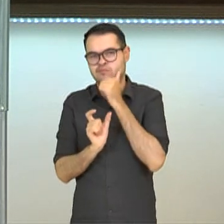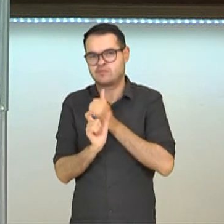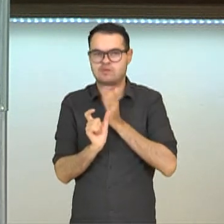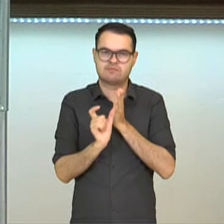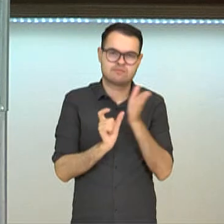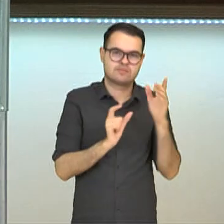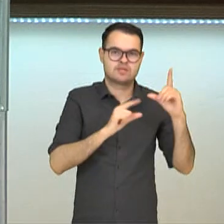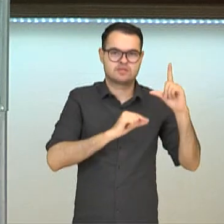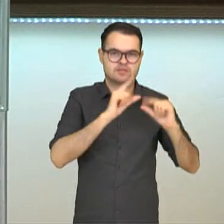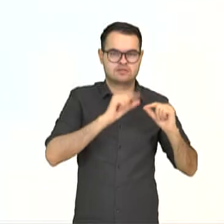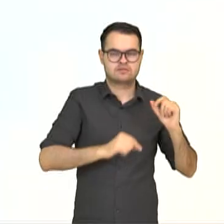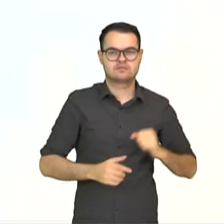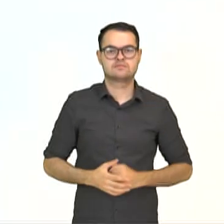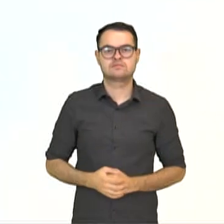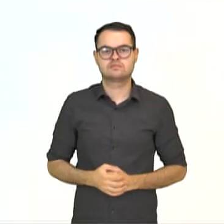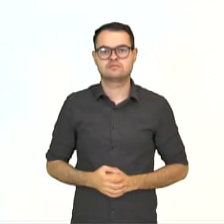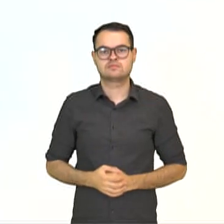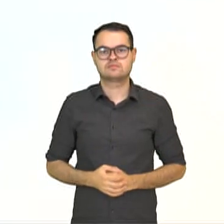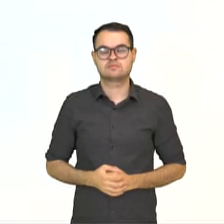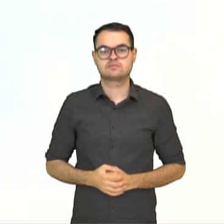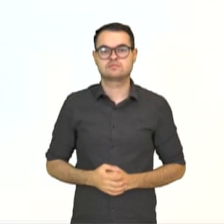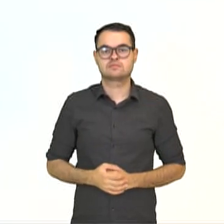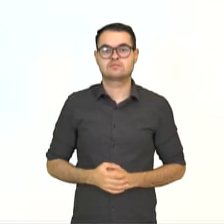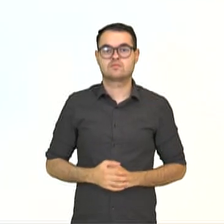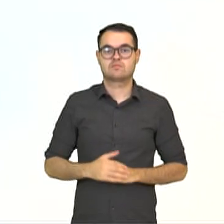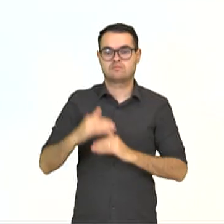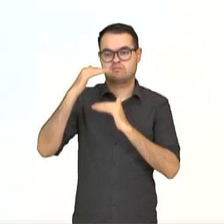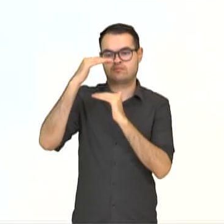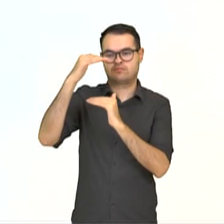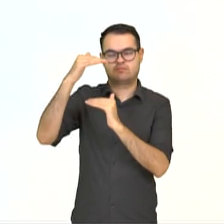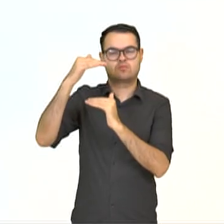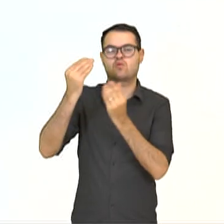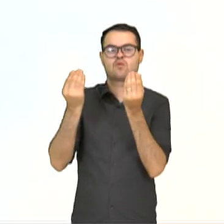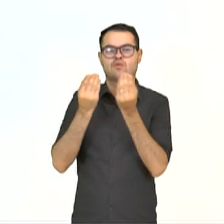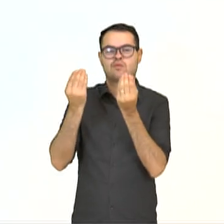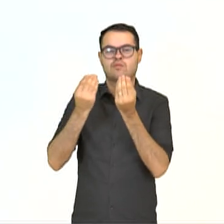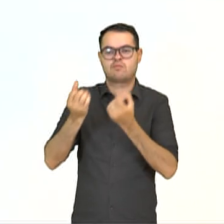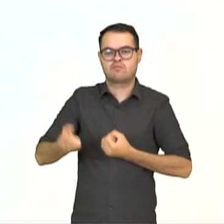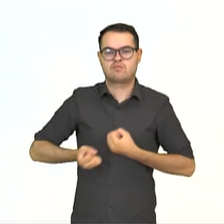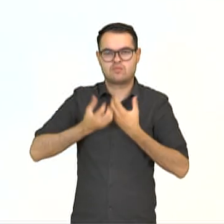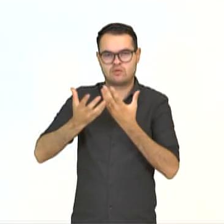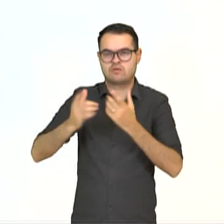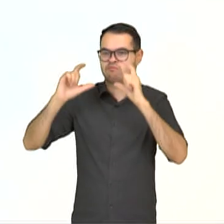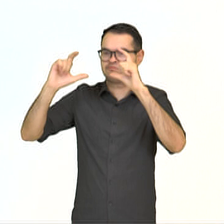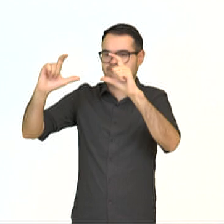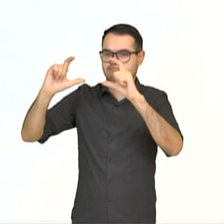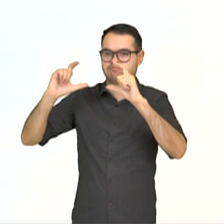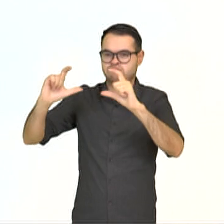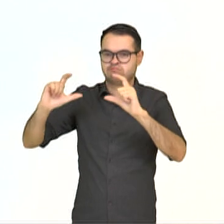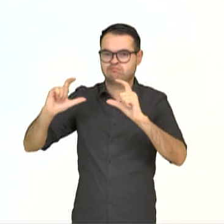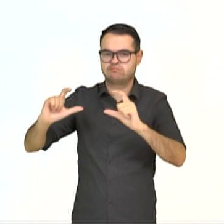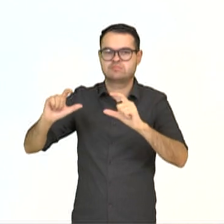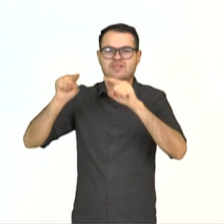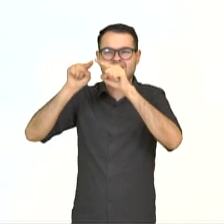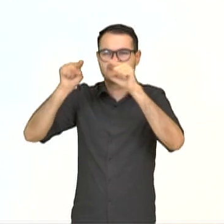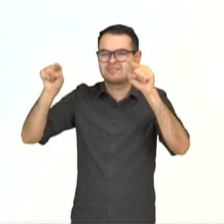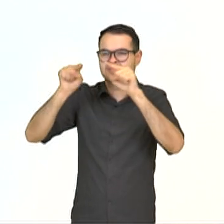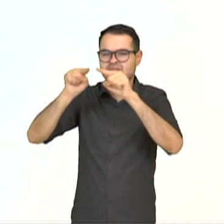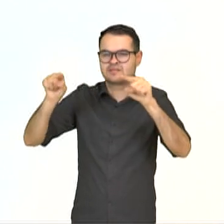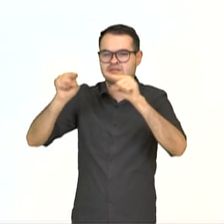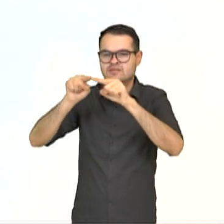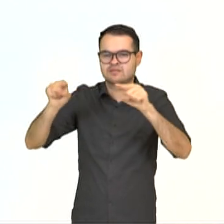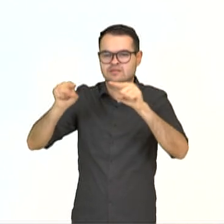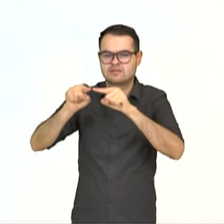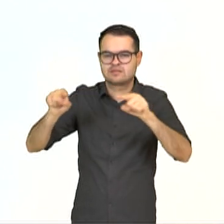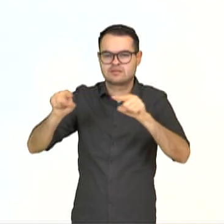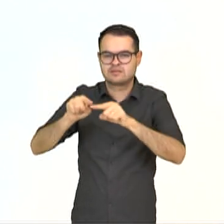estrela. Ok? Plano formal do poema. Um poema tem versos. Quais são os versos? São as linhas. Cada linha